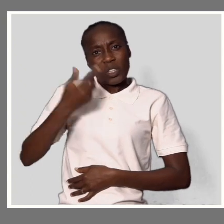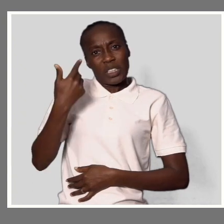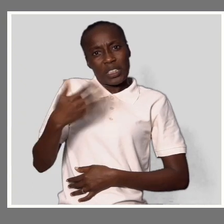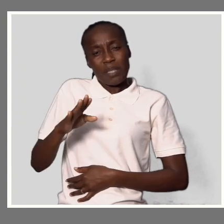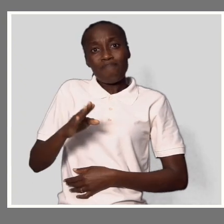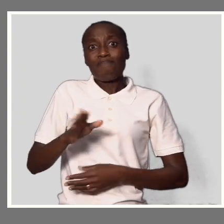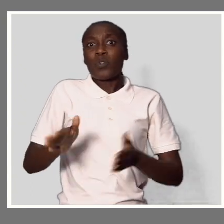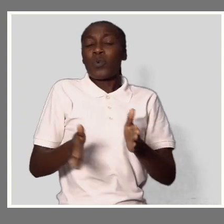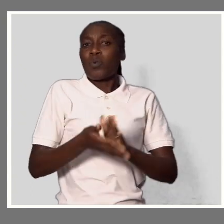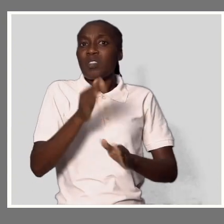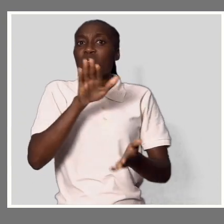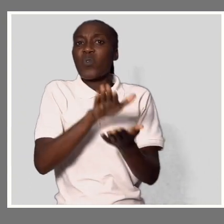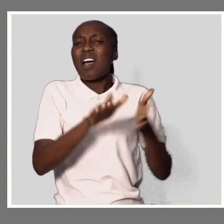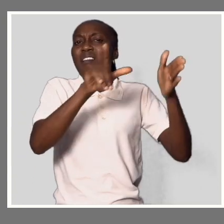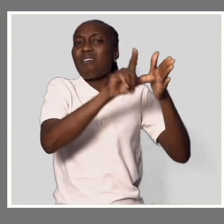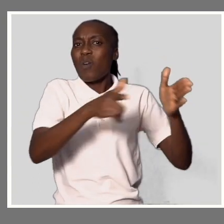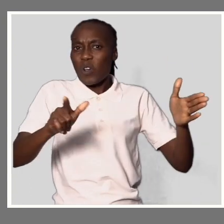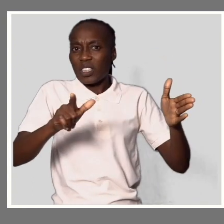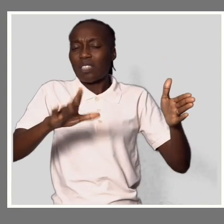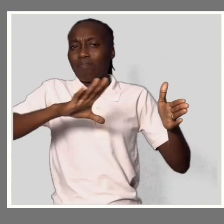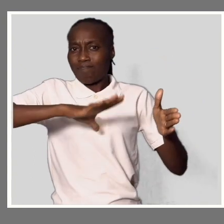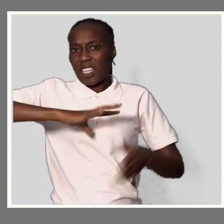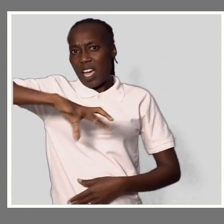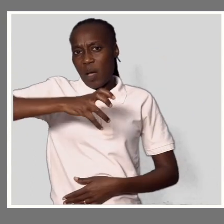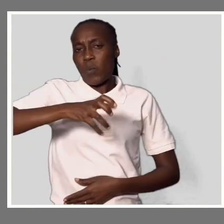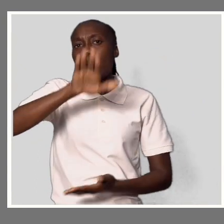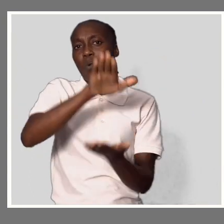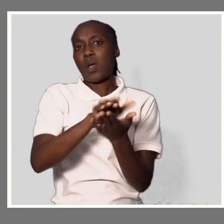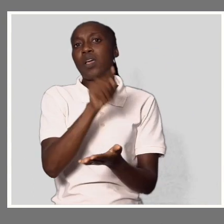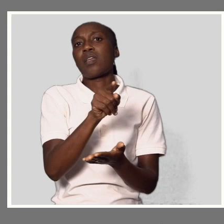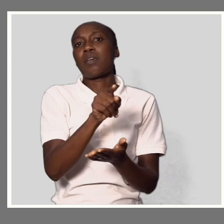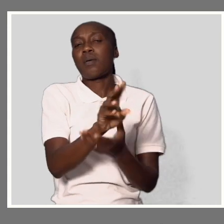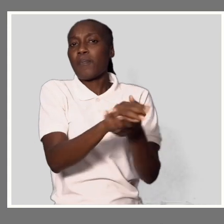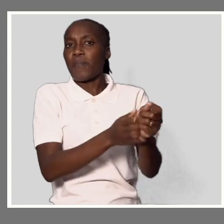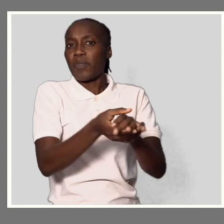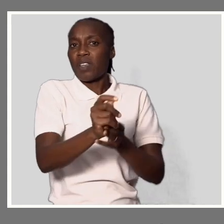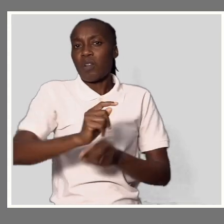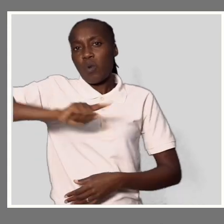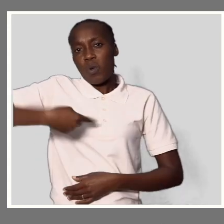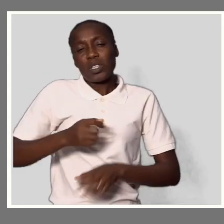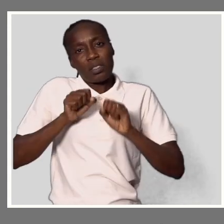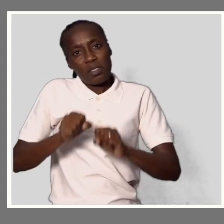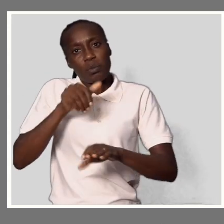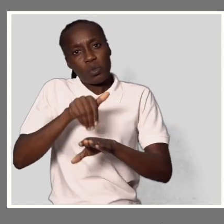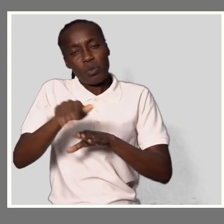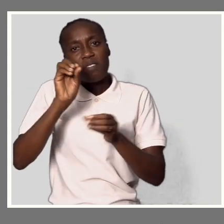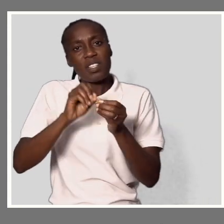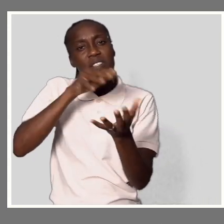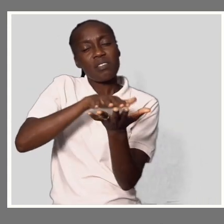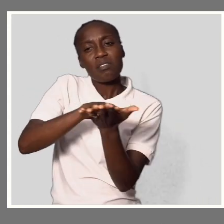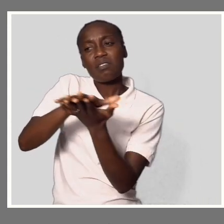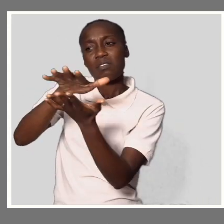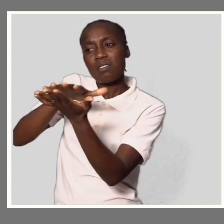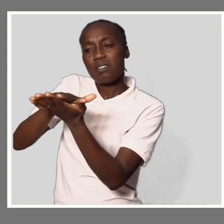Pelo menos na entrada dos estabelecimentos tem um local para a lavagem das mãos. Então, esse esforço que nós temos que continuar a fazer, sensibilizar as